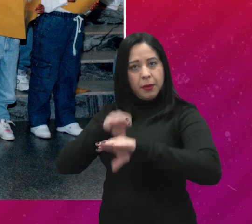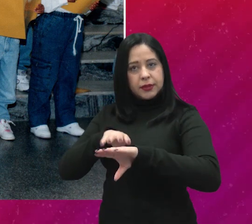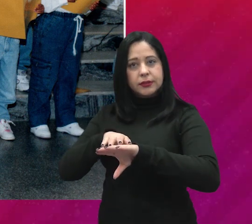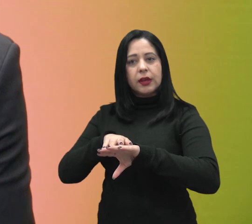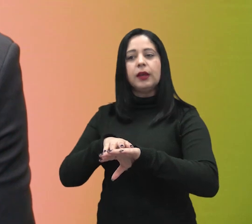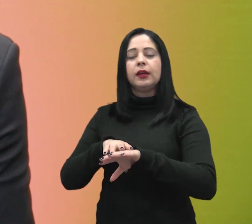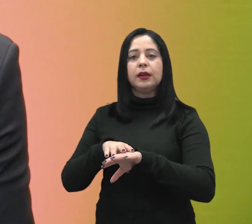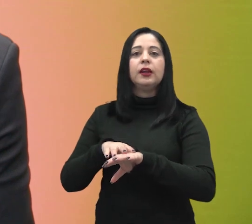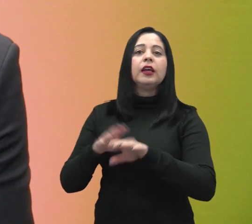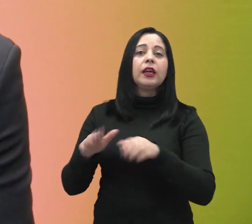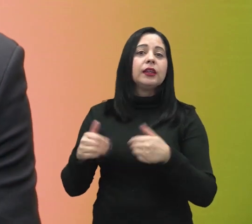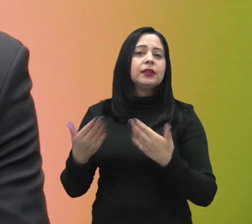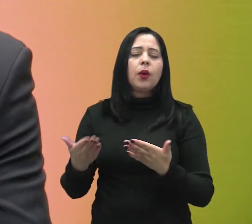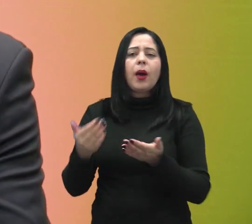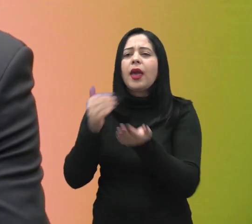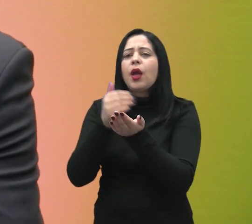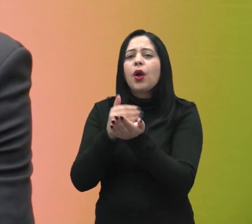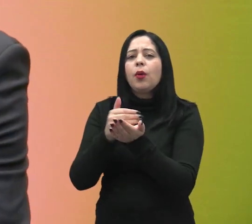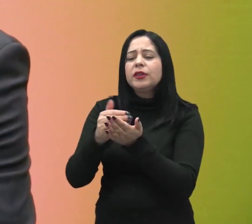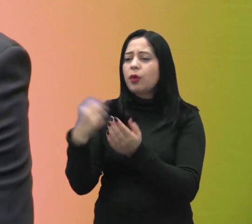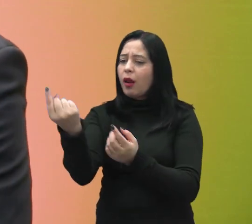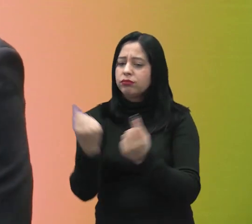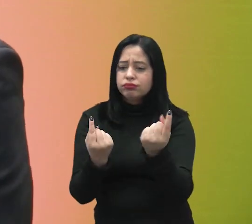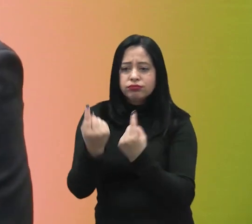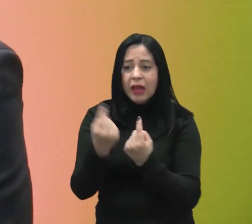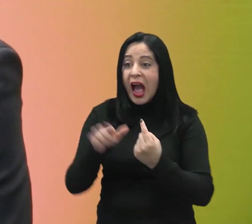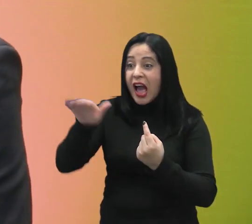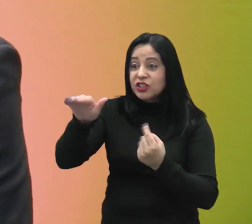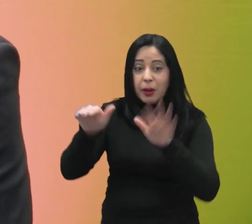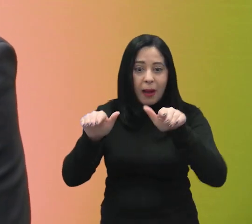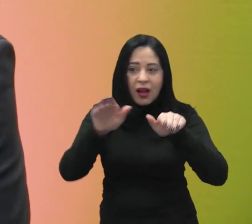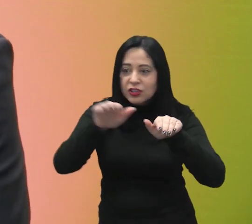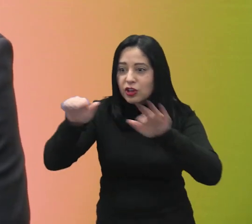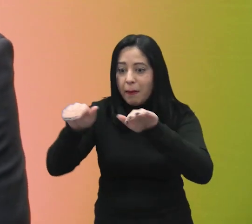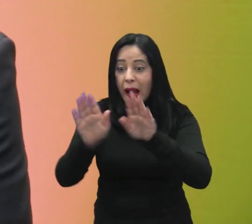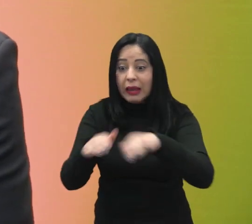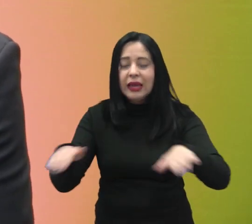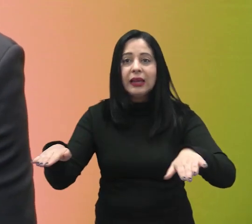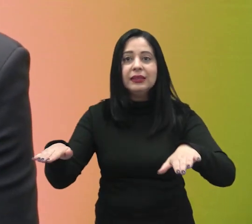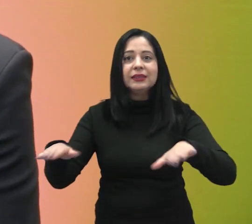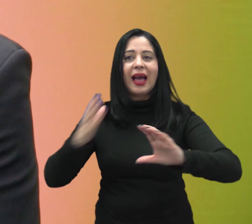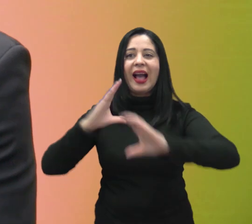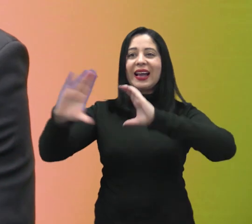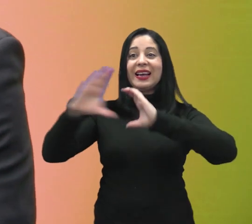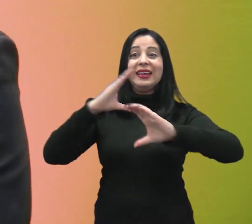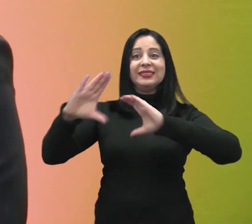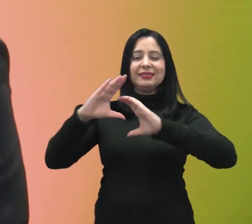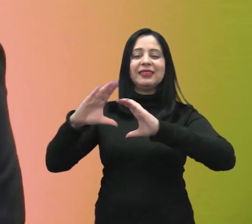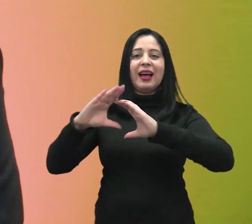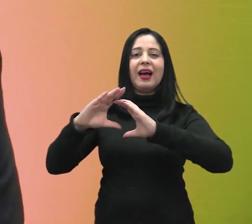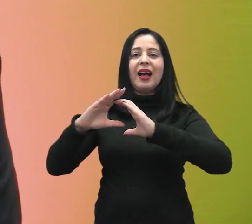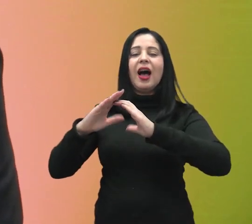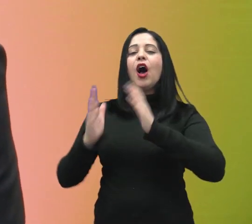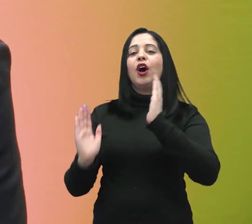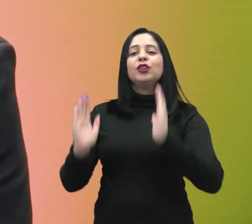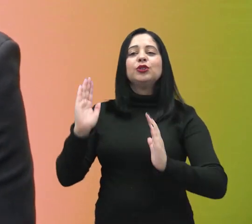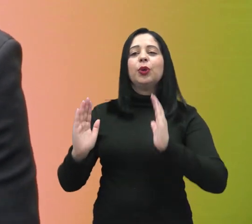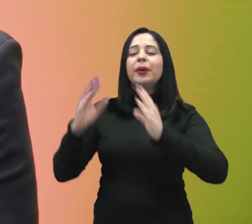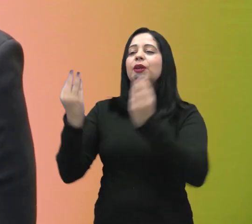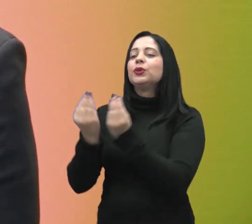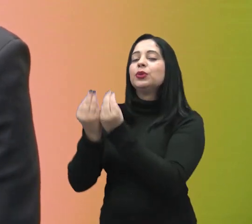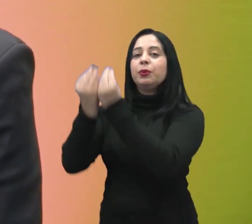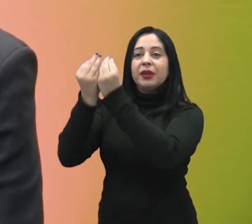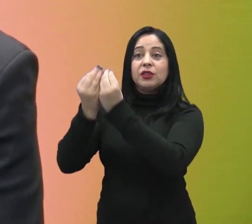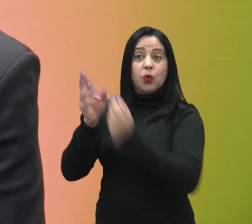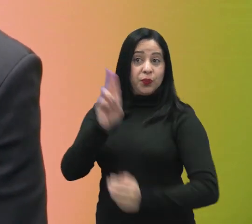então, aí começou ali a agregar as crianças para cantar na missa, e surgiu o nome do Canarinho Santa Rita de Cássia, e era